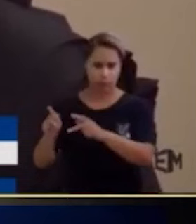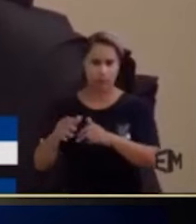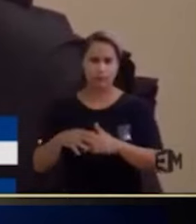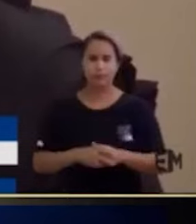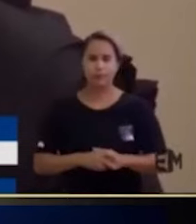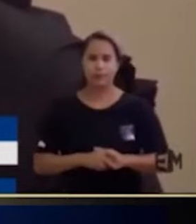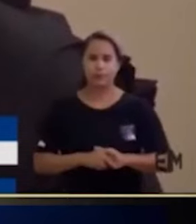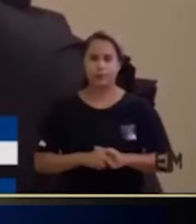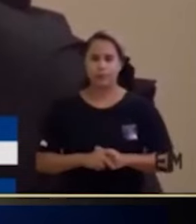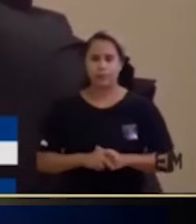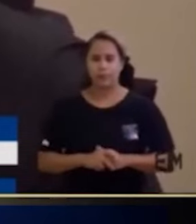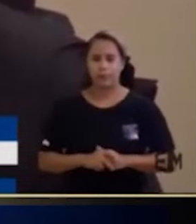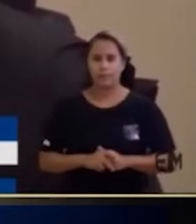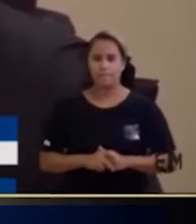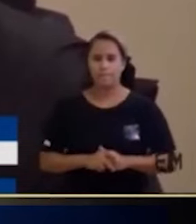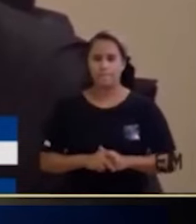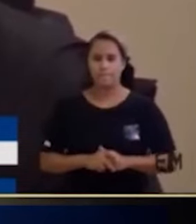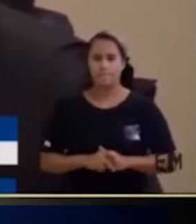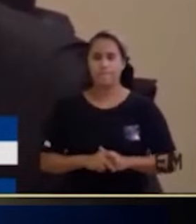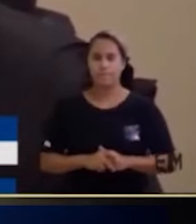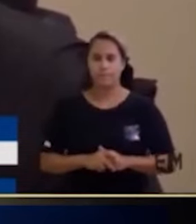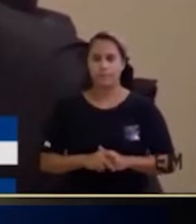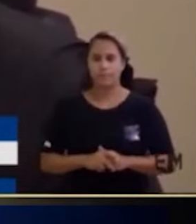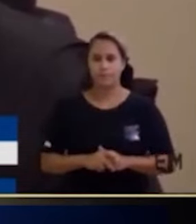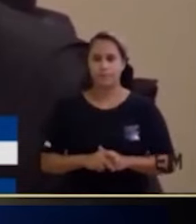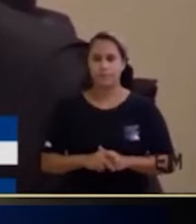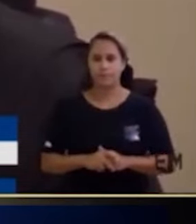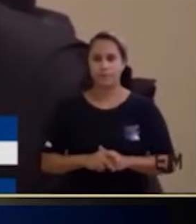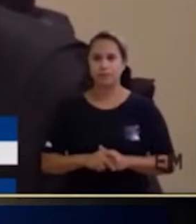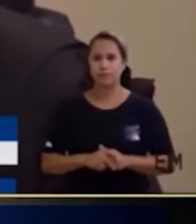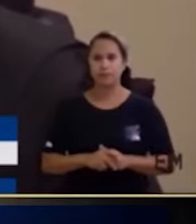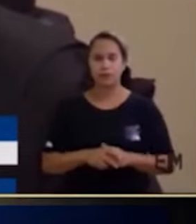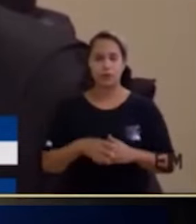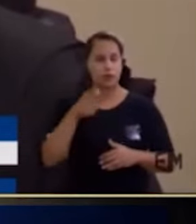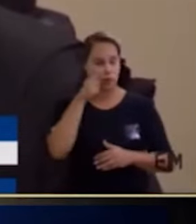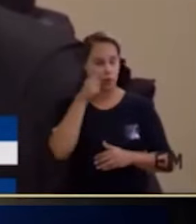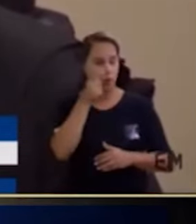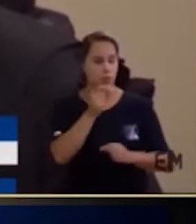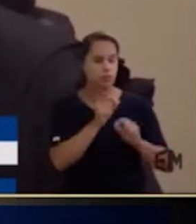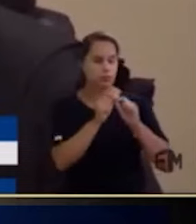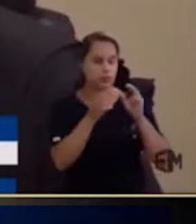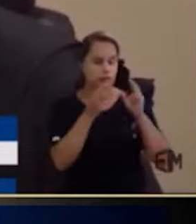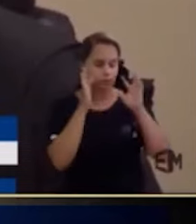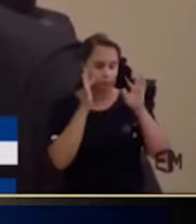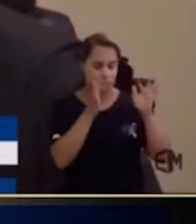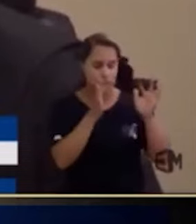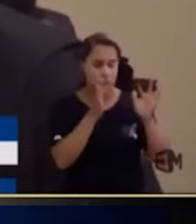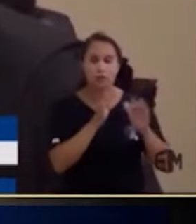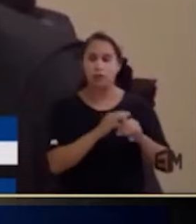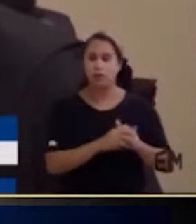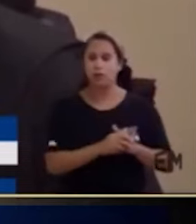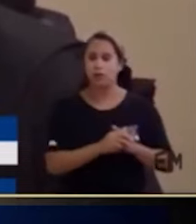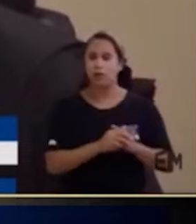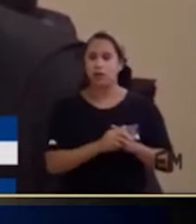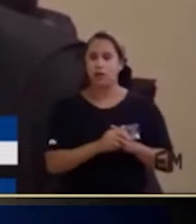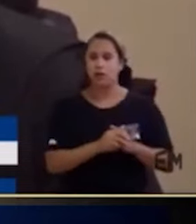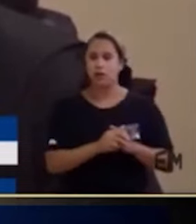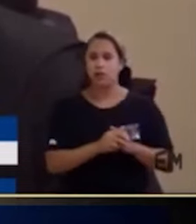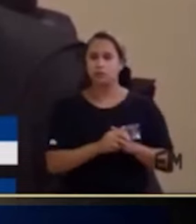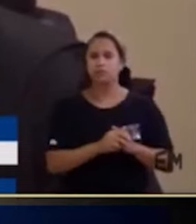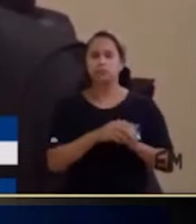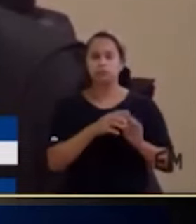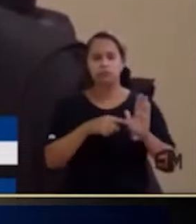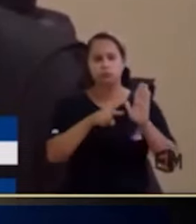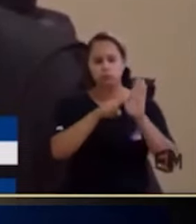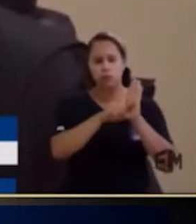disse Rodrigo buscando impedir o moro de participar da vida política e aí o relator falou que o partido foi contraditório Olha